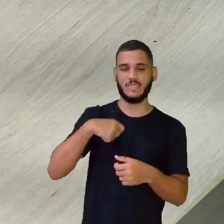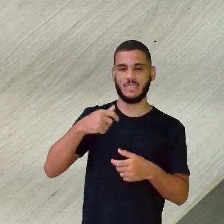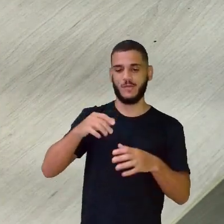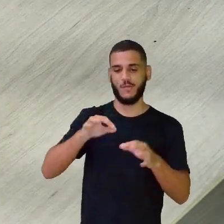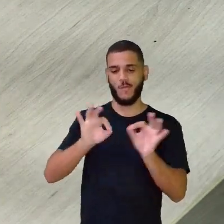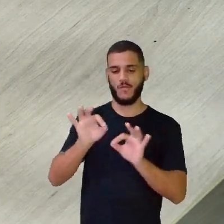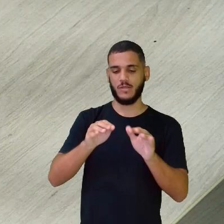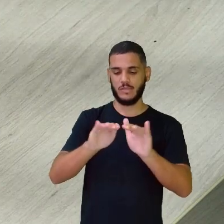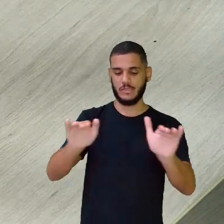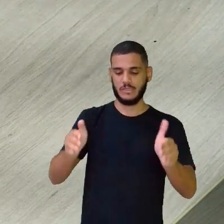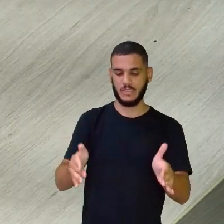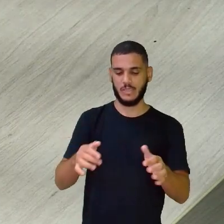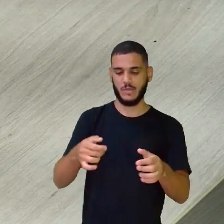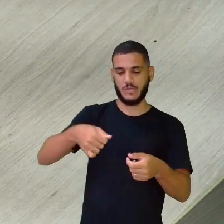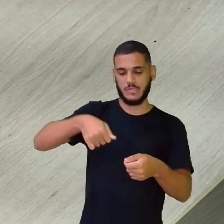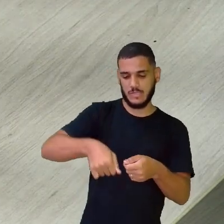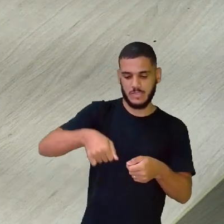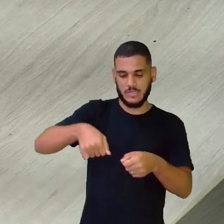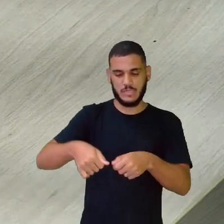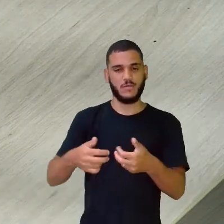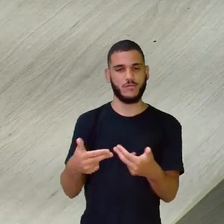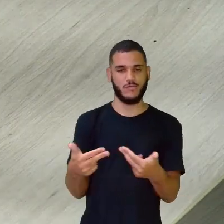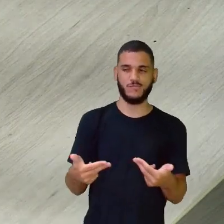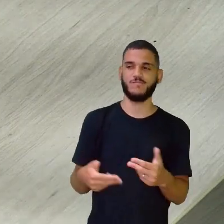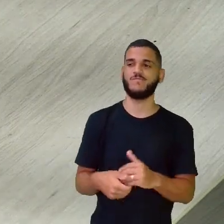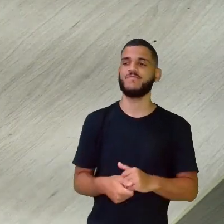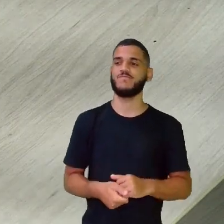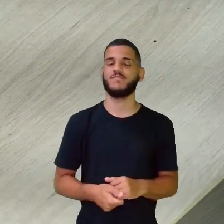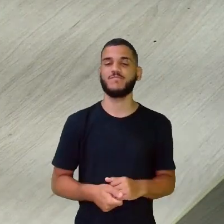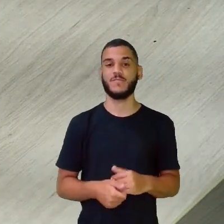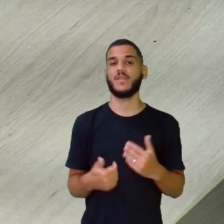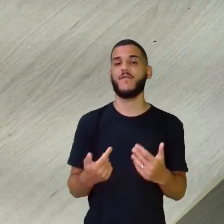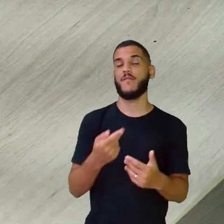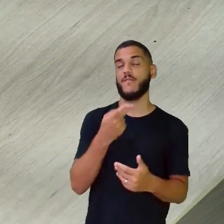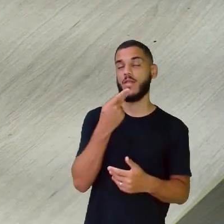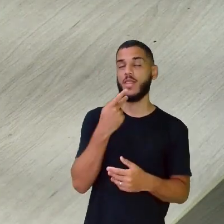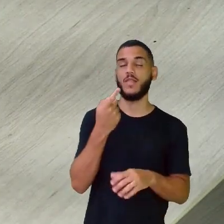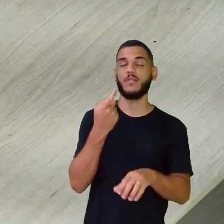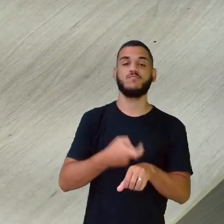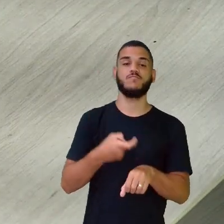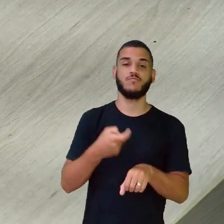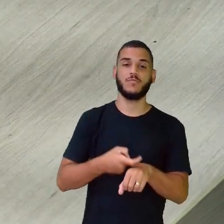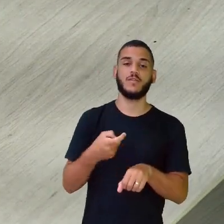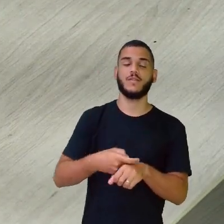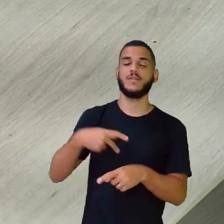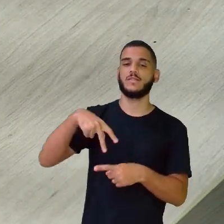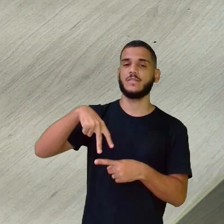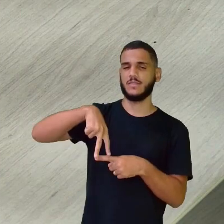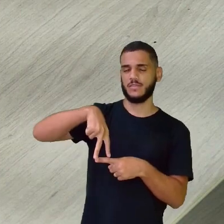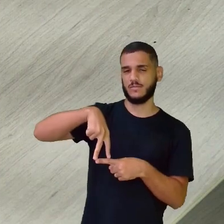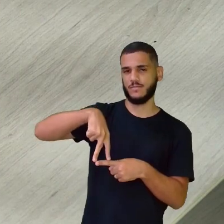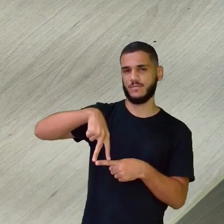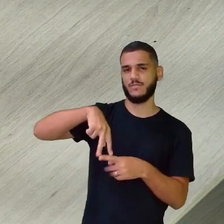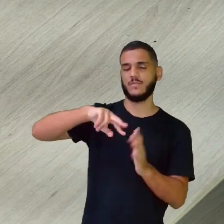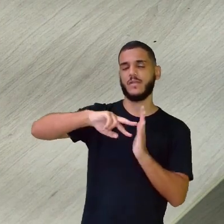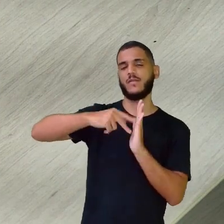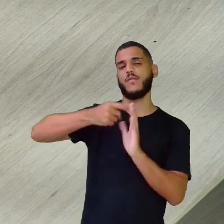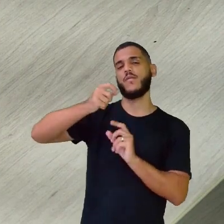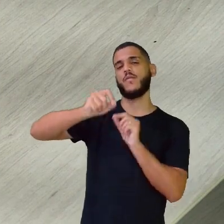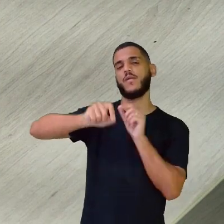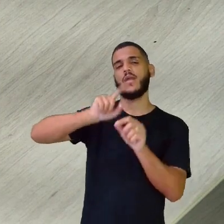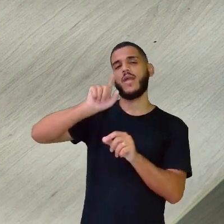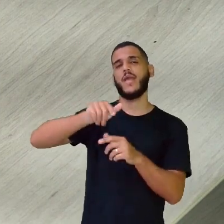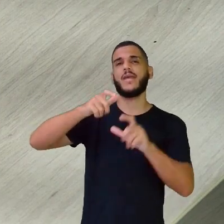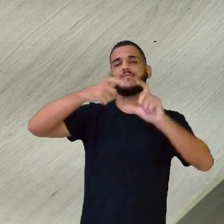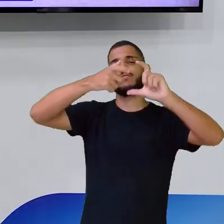Mas vamos lá, rapidão, para a gente fechar a aula. Quando se fala em rigidez de triângulo, a gente pensa que é uma